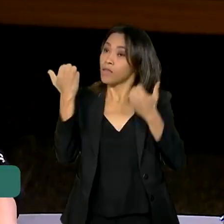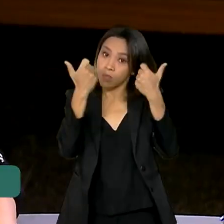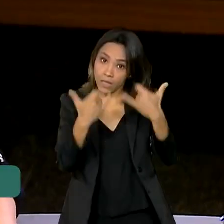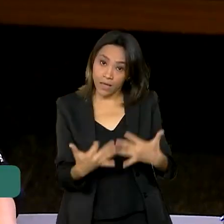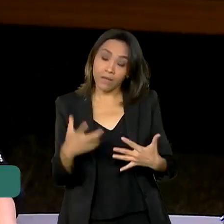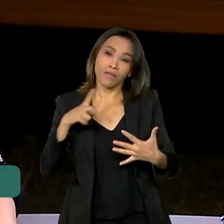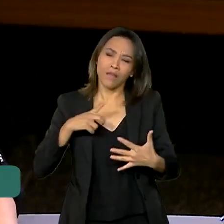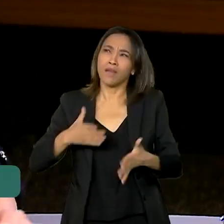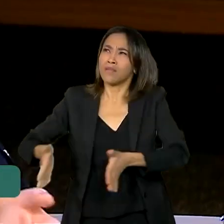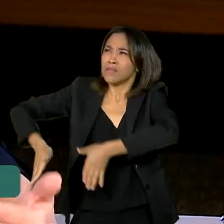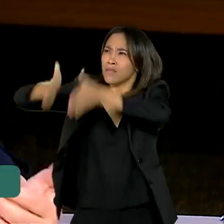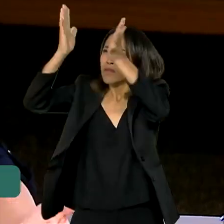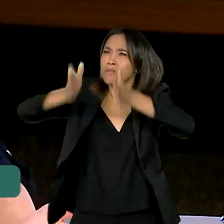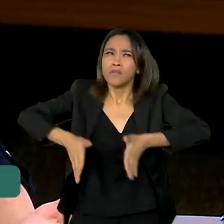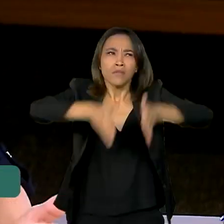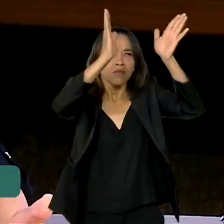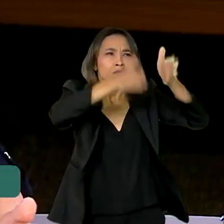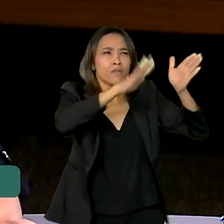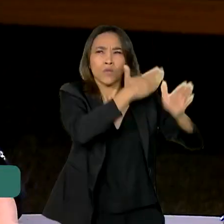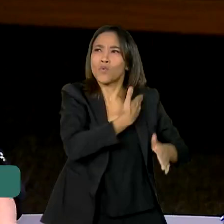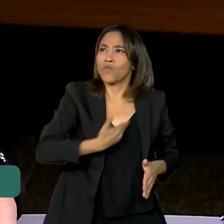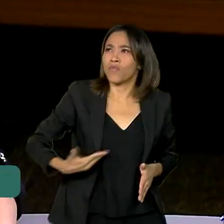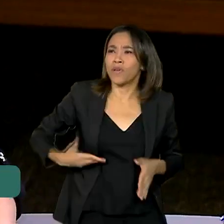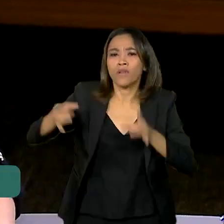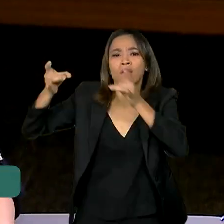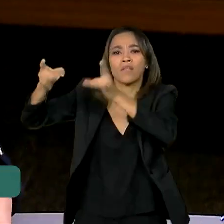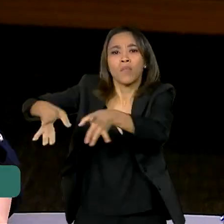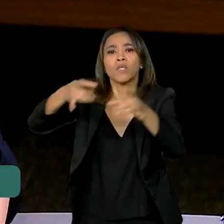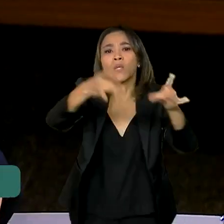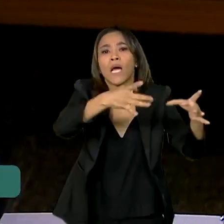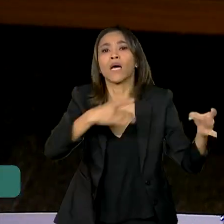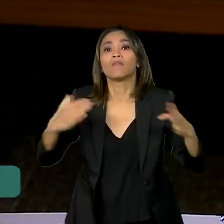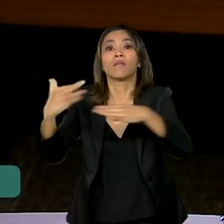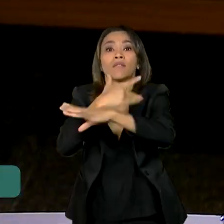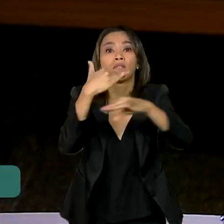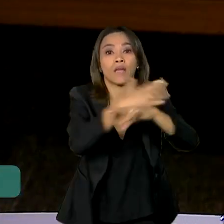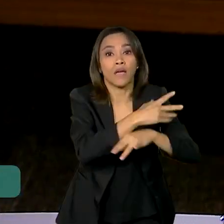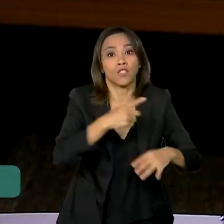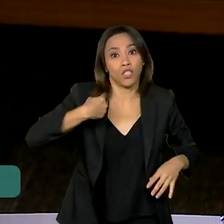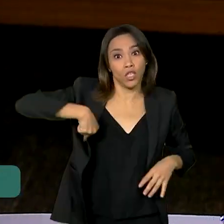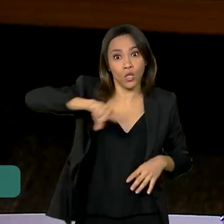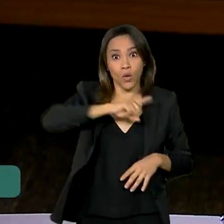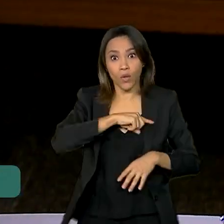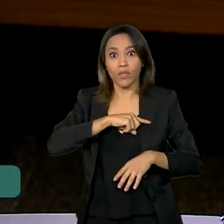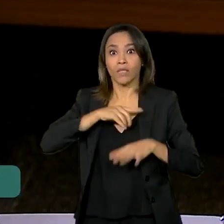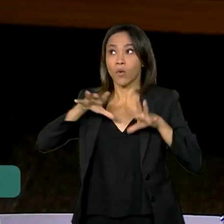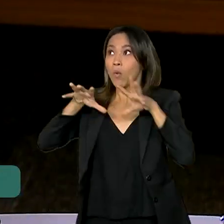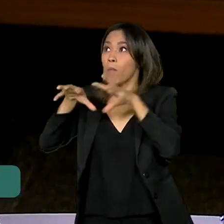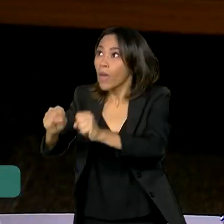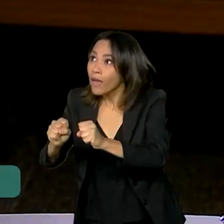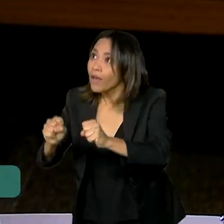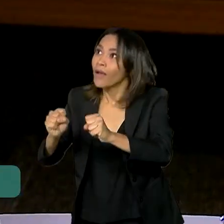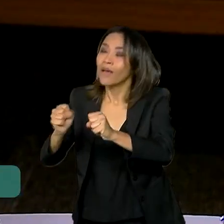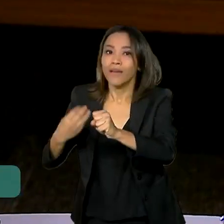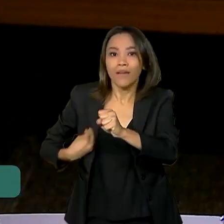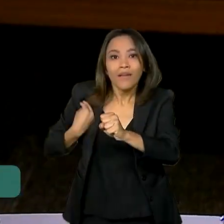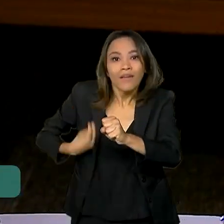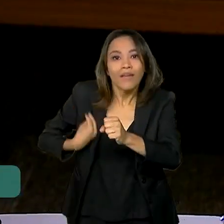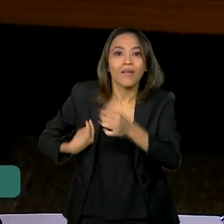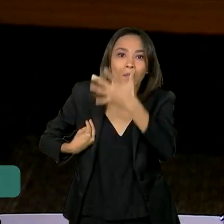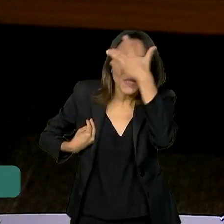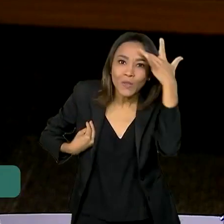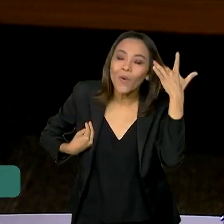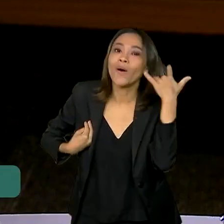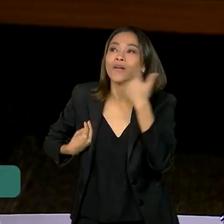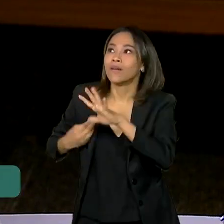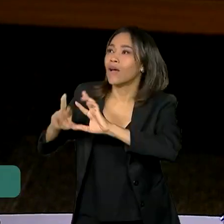estão abandonadas, que quando a gente começa a ocupar, a gente passa a ter uma outra vida naquele espaço, né? E na nossa visão, a gente viu,